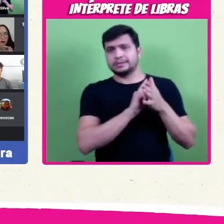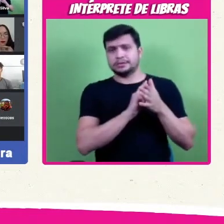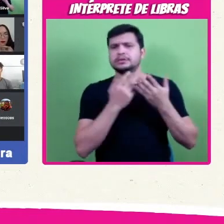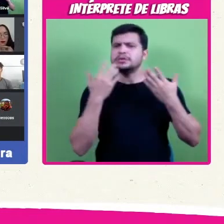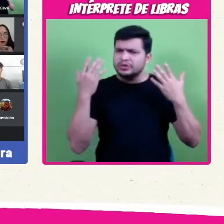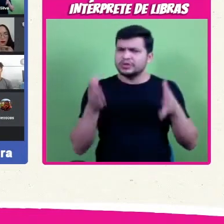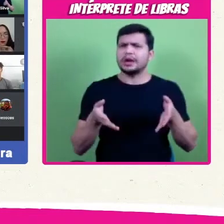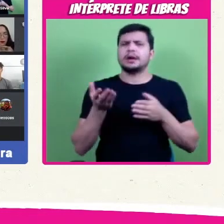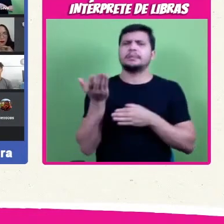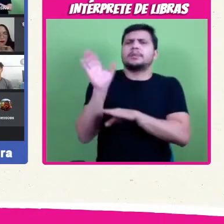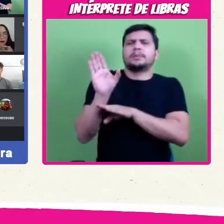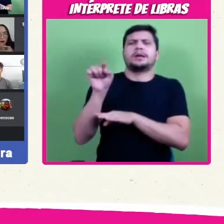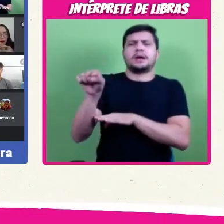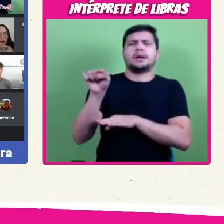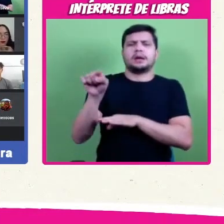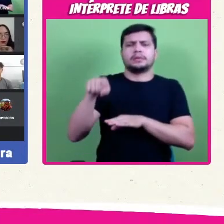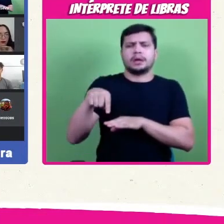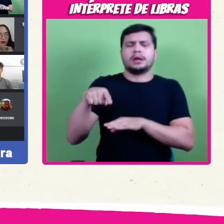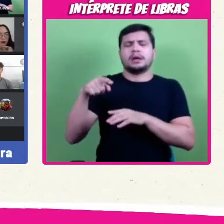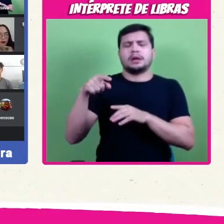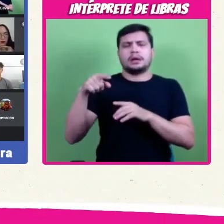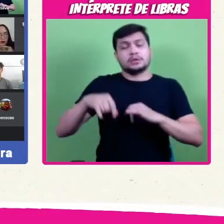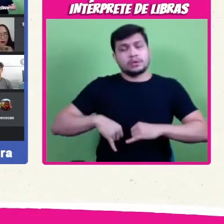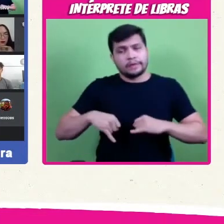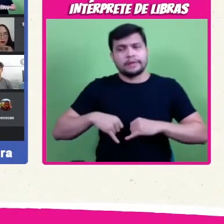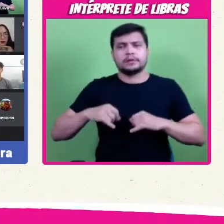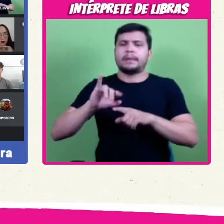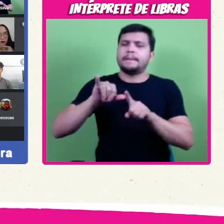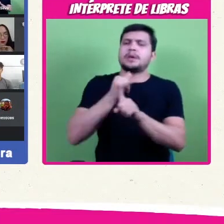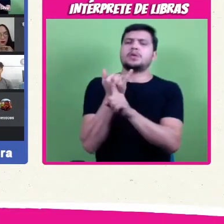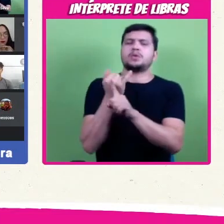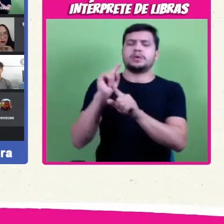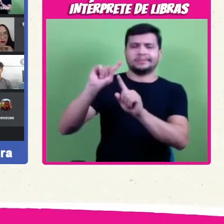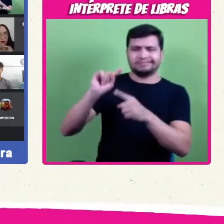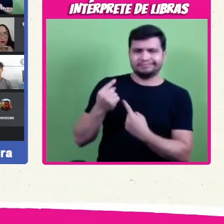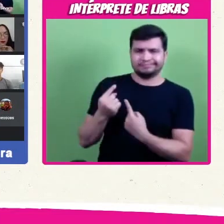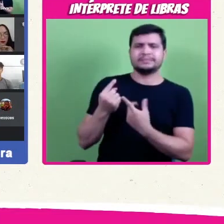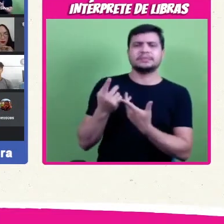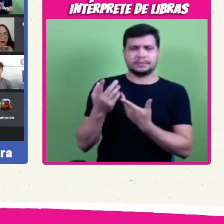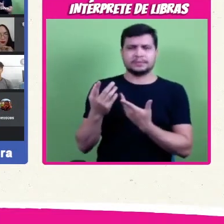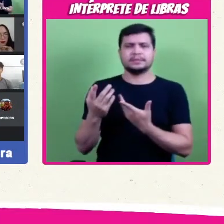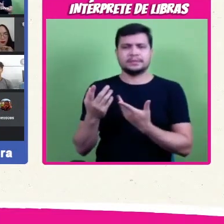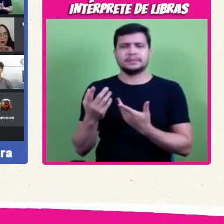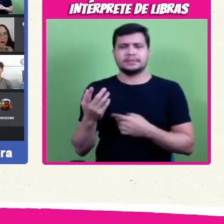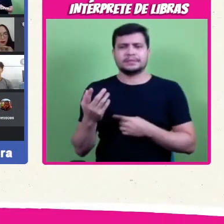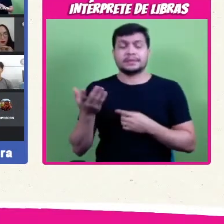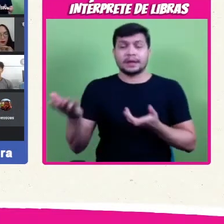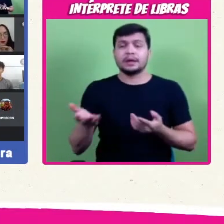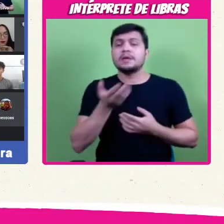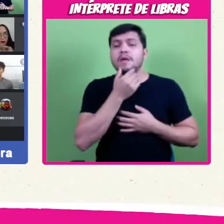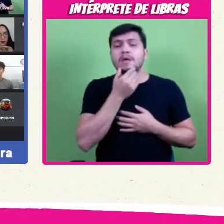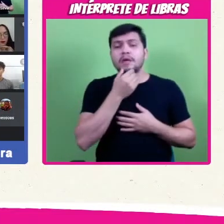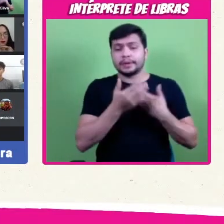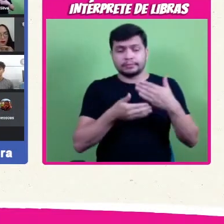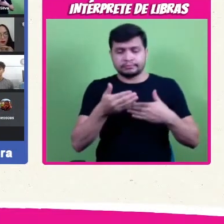estava sofrendo ameaças, bullying, discriminação. E esse rapaz, ele se viu sozinho,